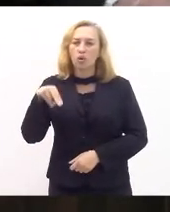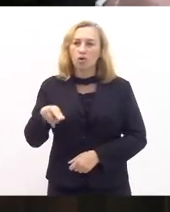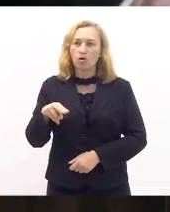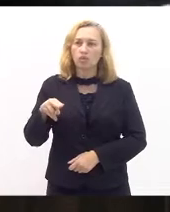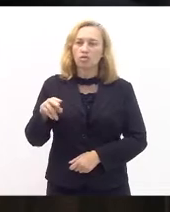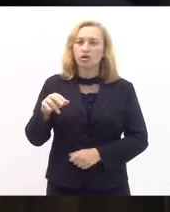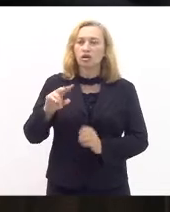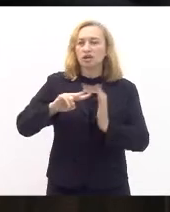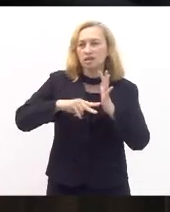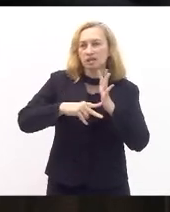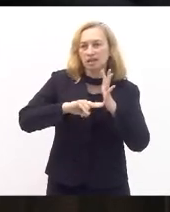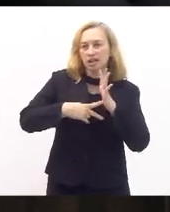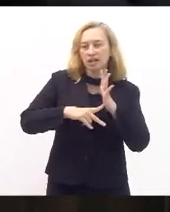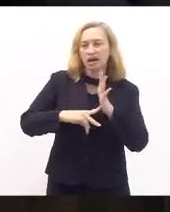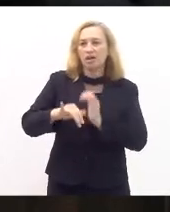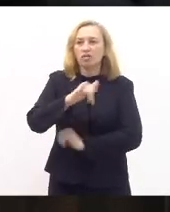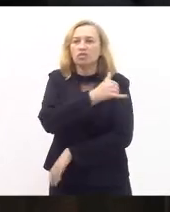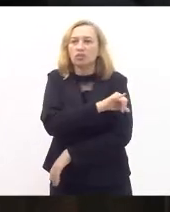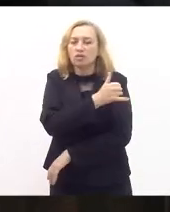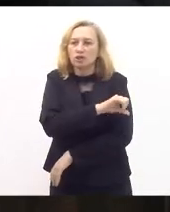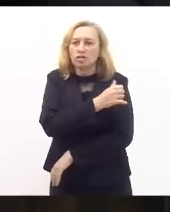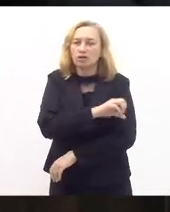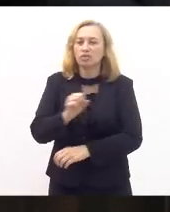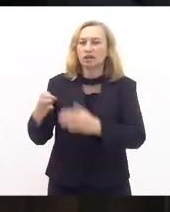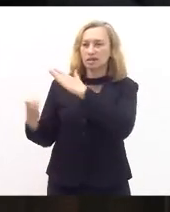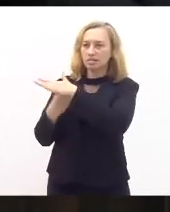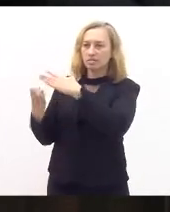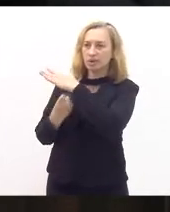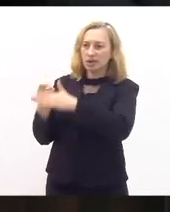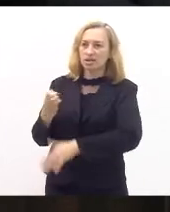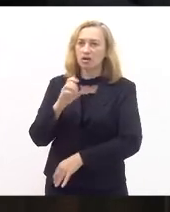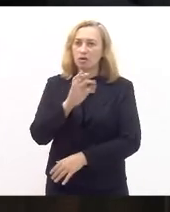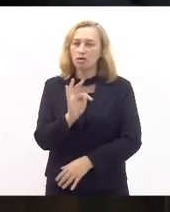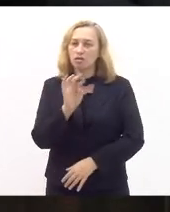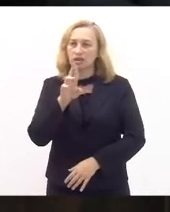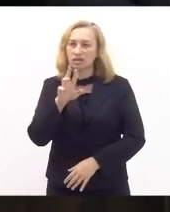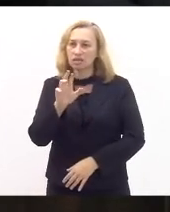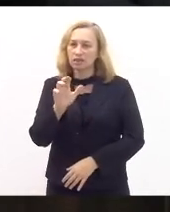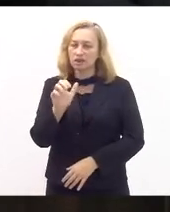Sindicato das Empresas e Serviços Contábeis do Rio,